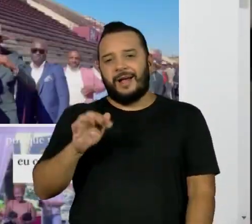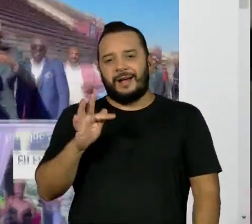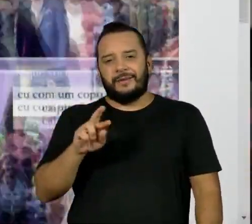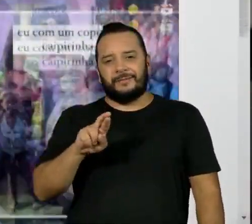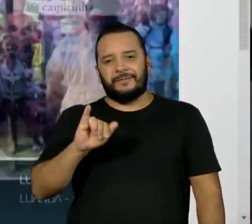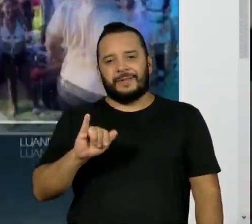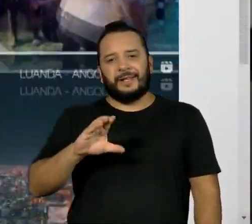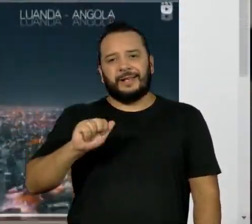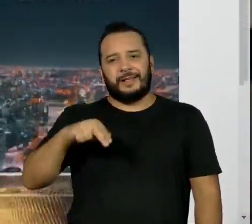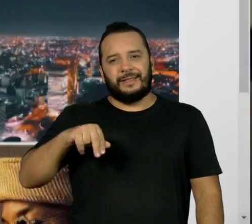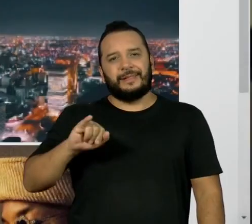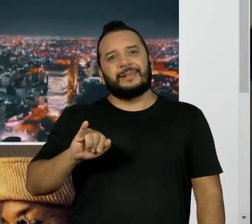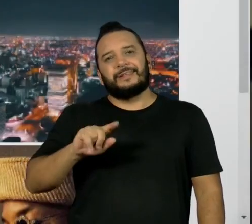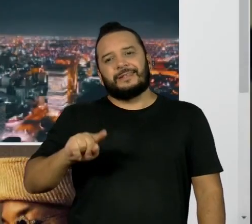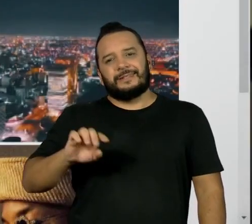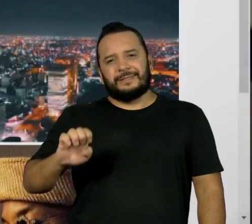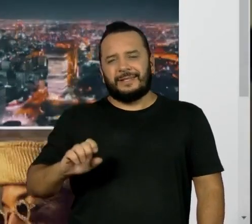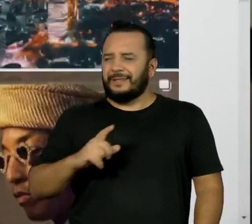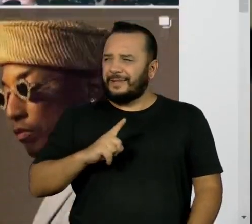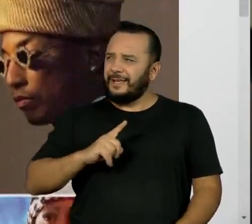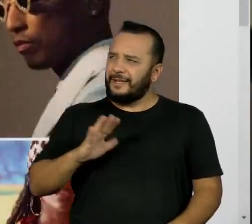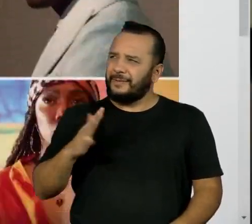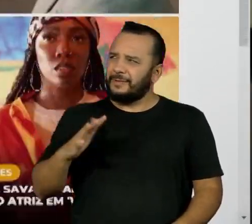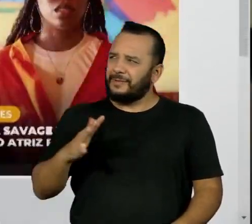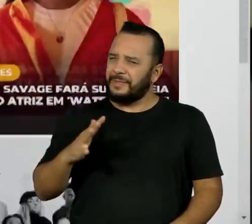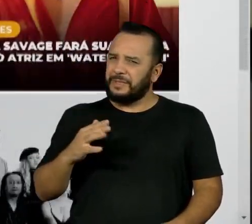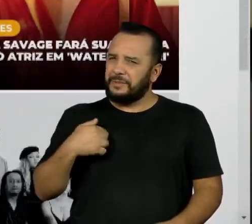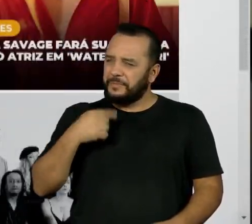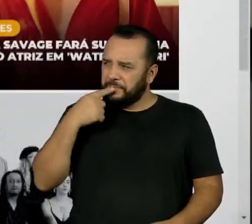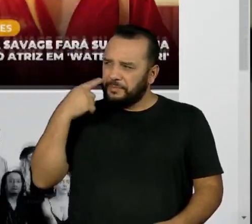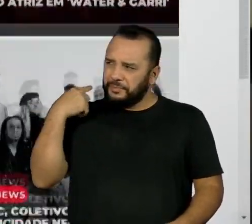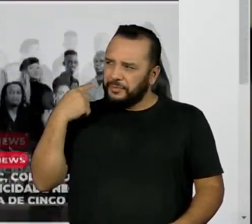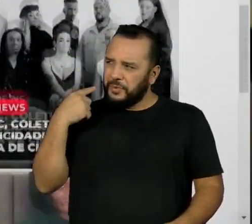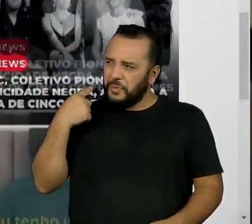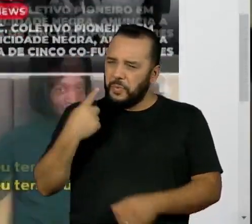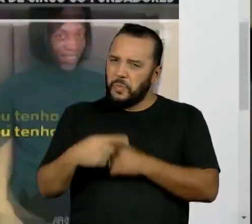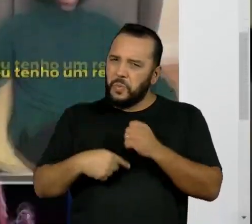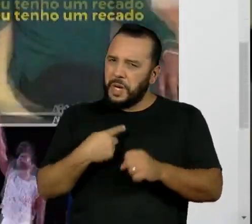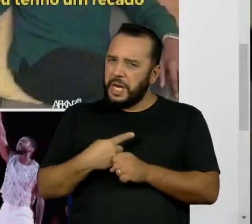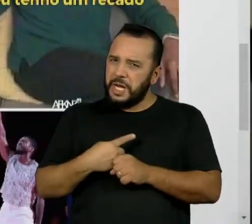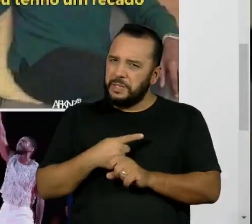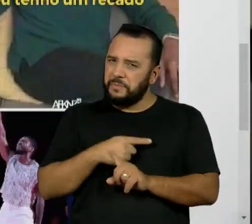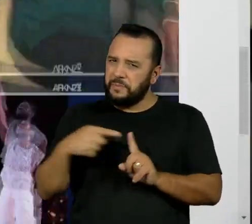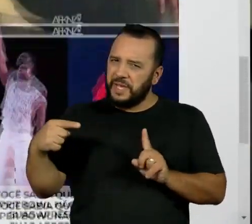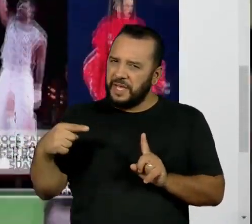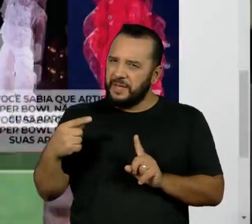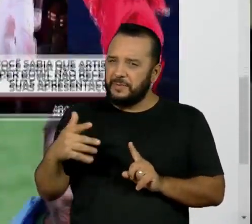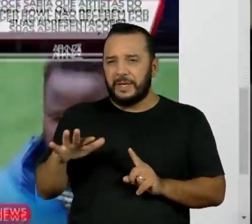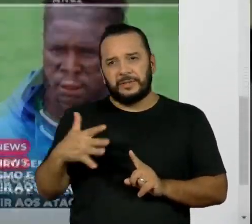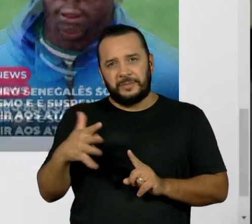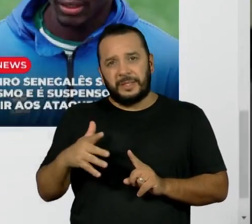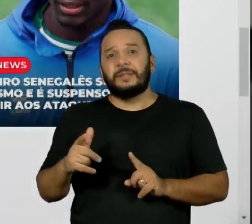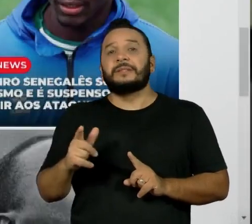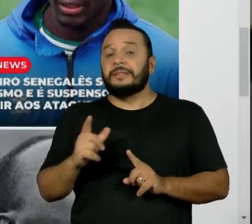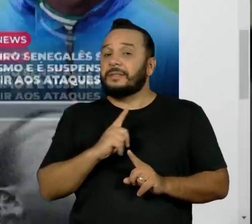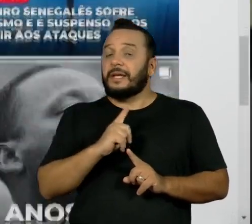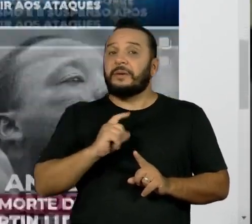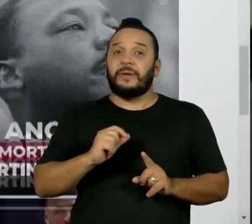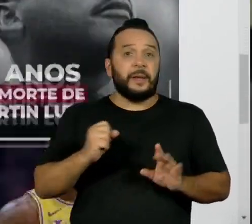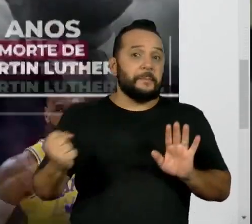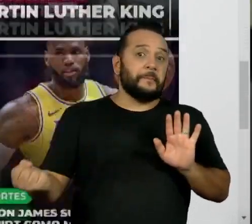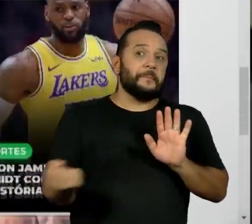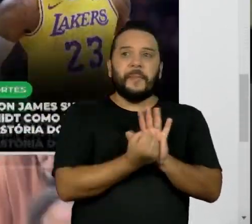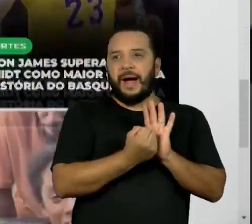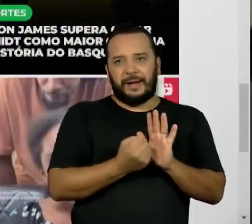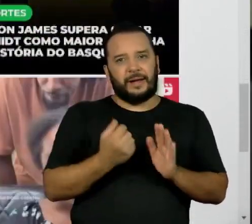notada de um ano para cá, eu acredito, não tem muito pouco tempo, um ano e meio para cá que ela veio sendo notada pelas marcas, então hoje